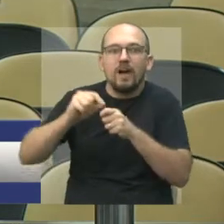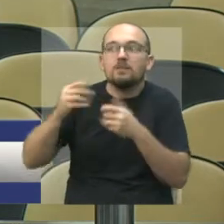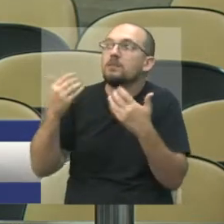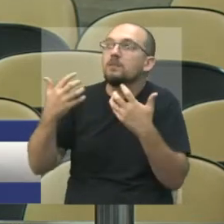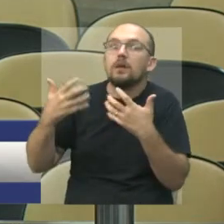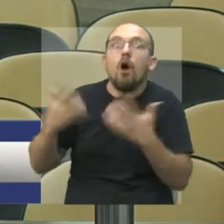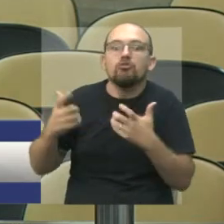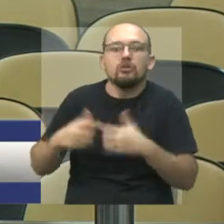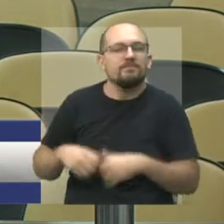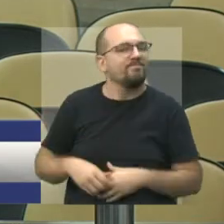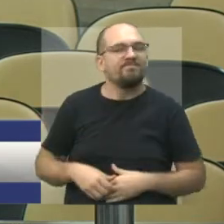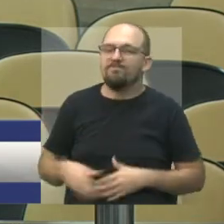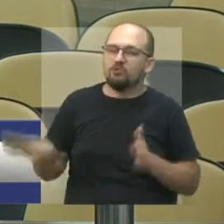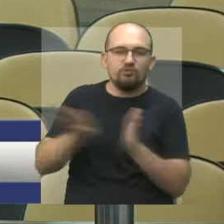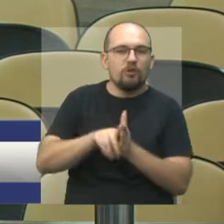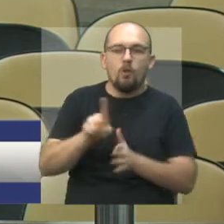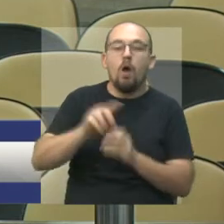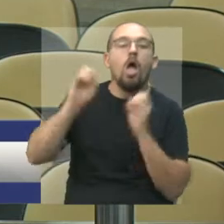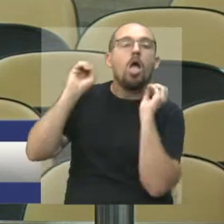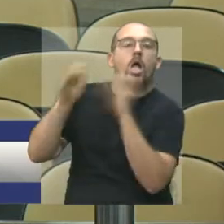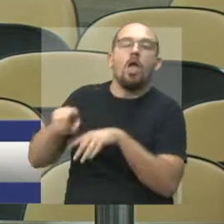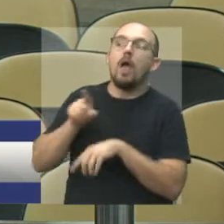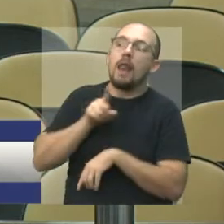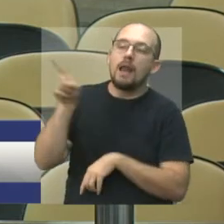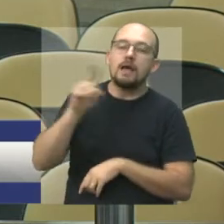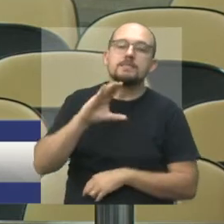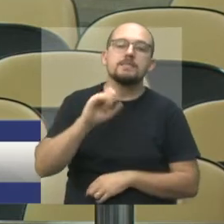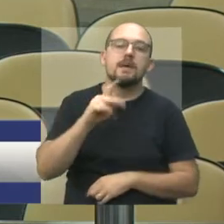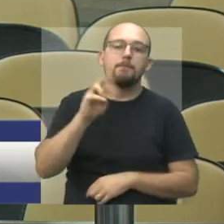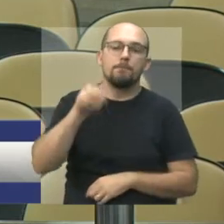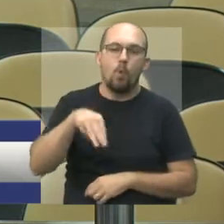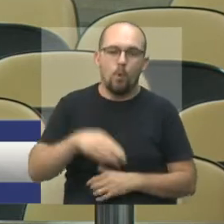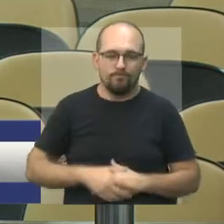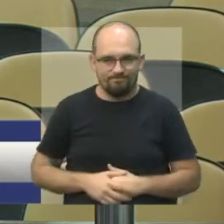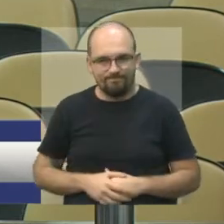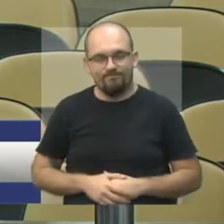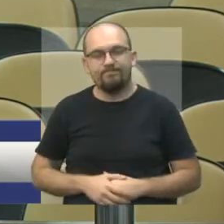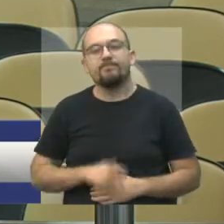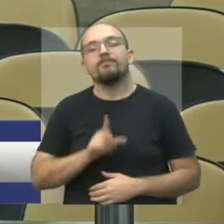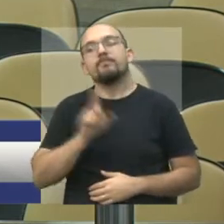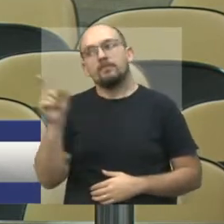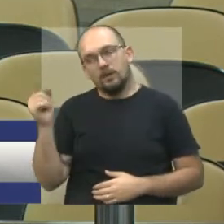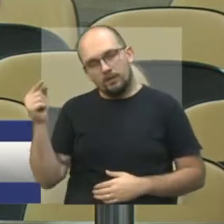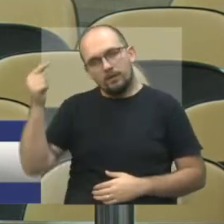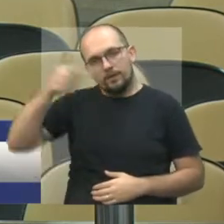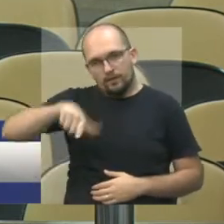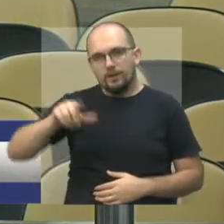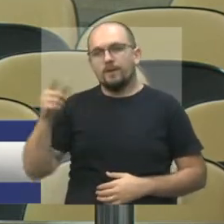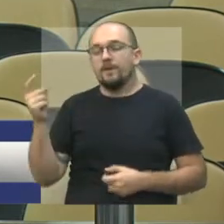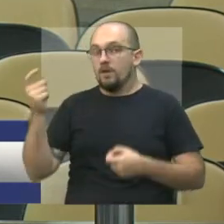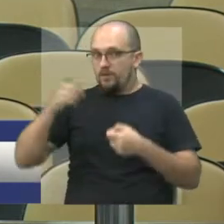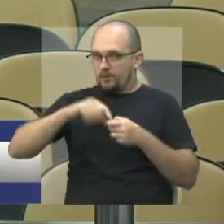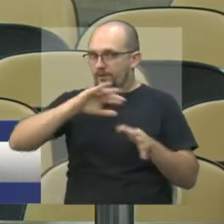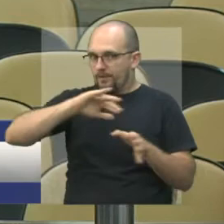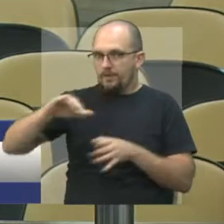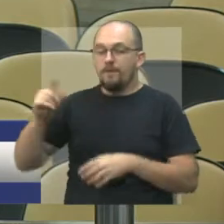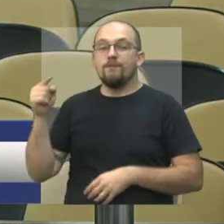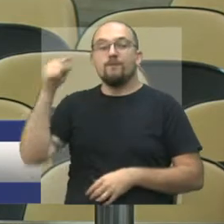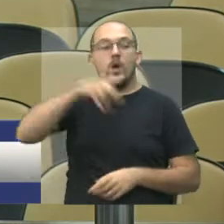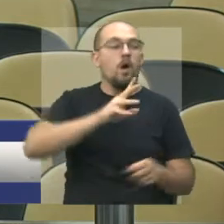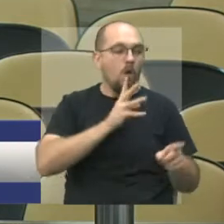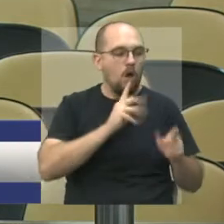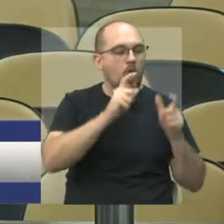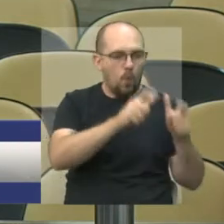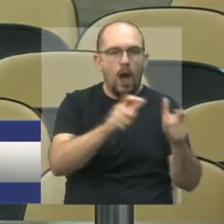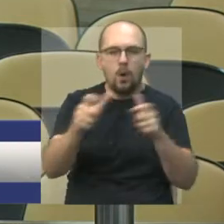Sepron jogada, certo? Eles foram lá conhecer as áreas, voltando ao assunto, e falaram,